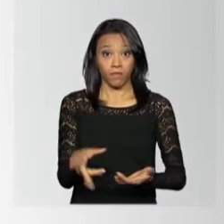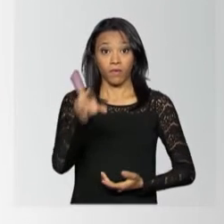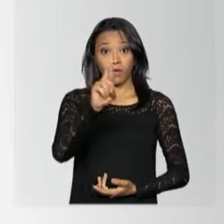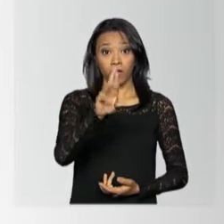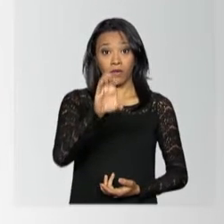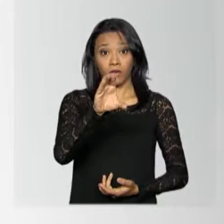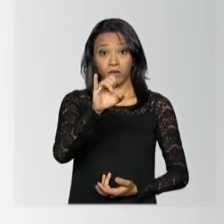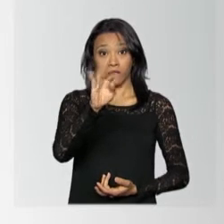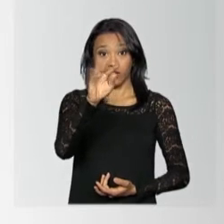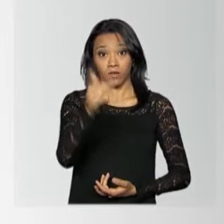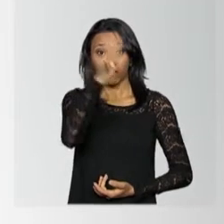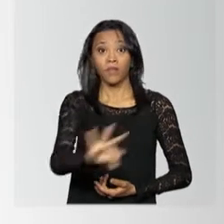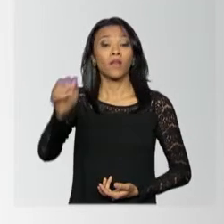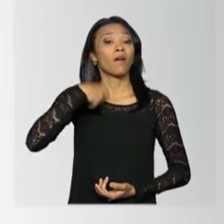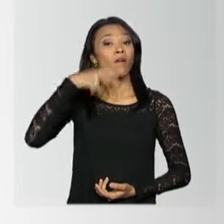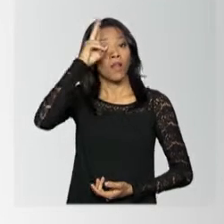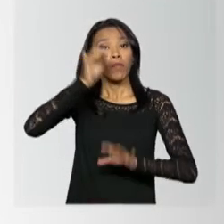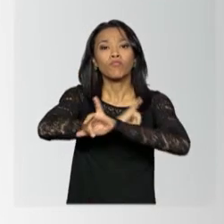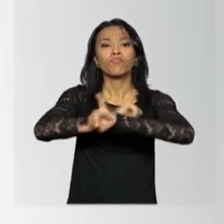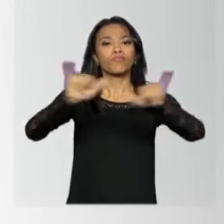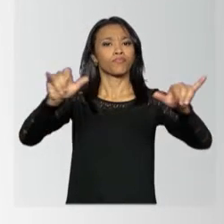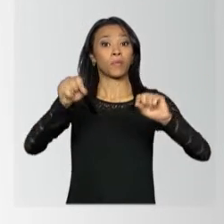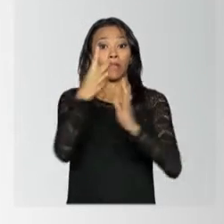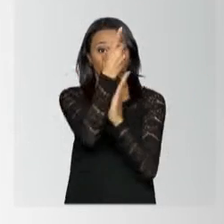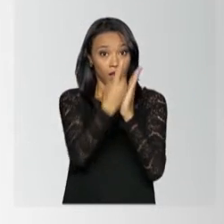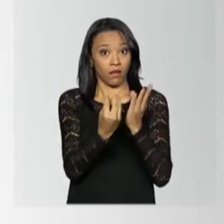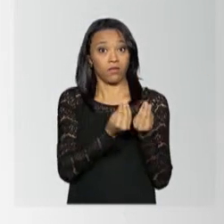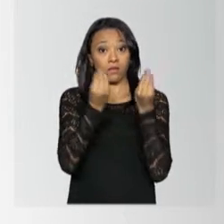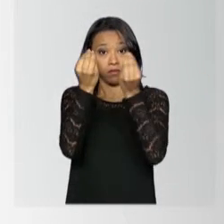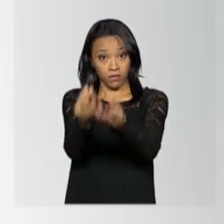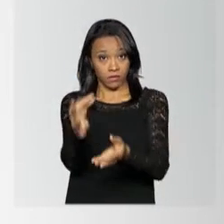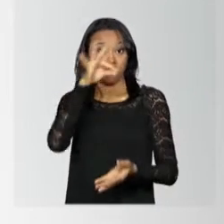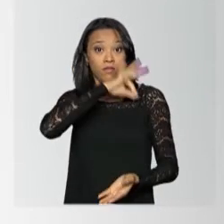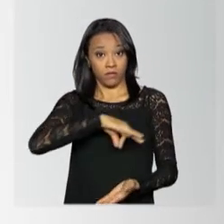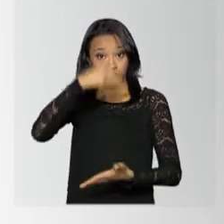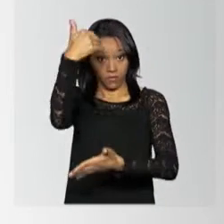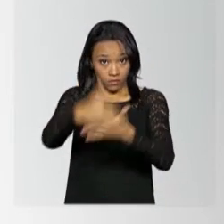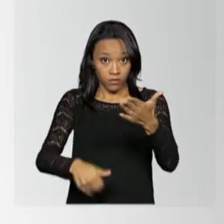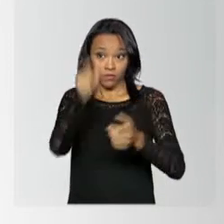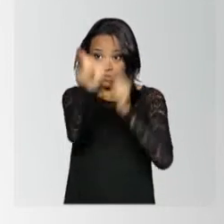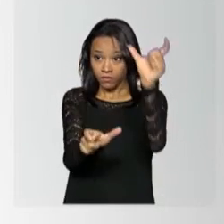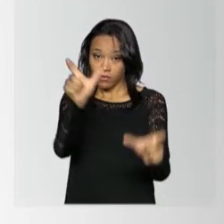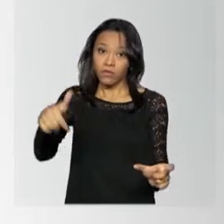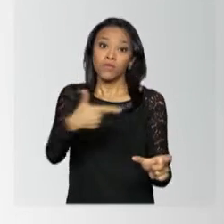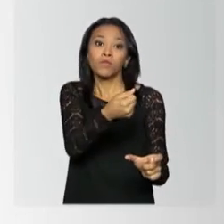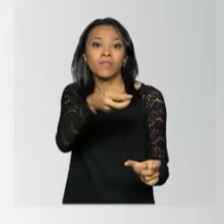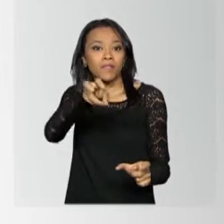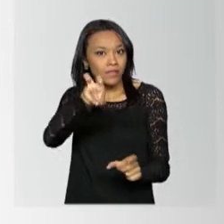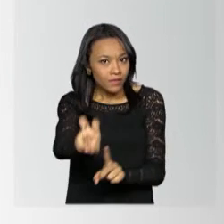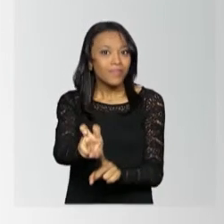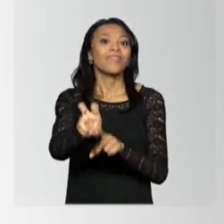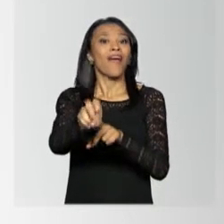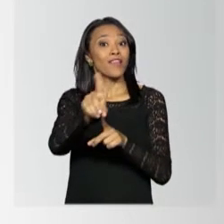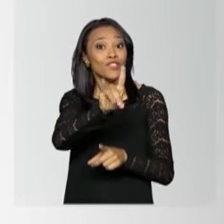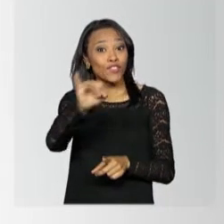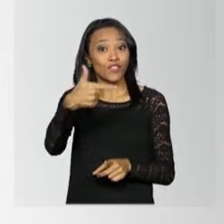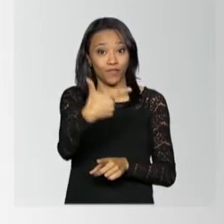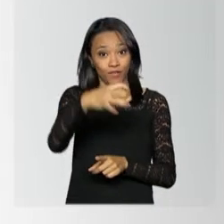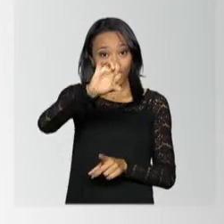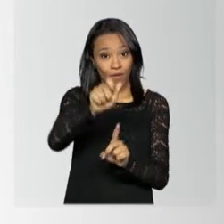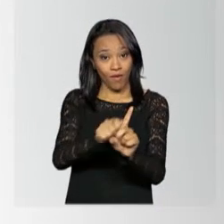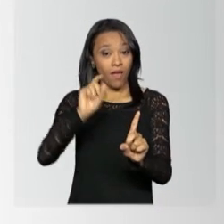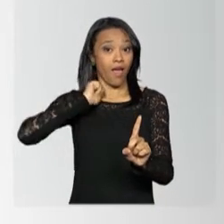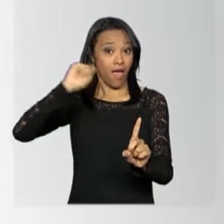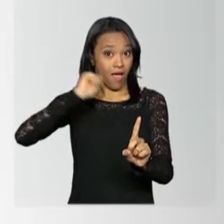Receita Federal lembra que o prazo final para a declaração do Imposto de Renda Pessoa Física, ano base 2015, é no dia 29